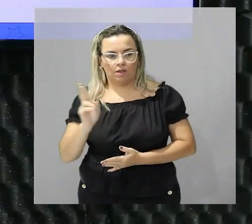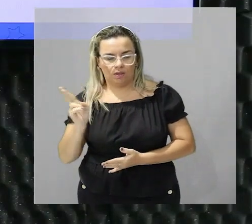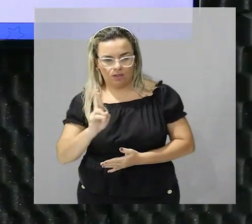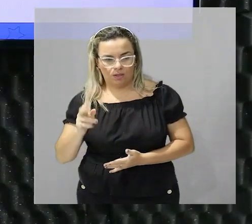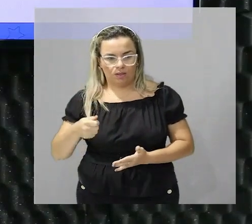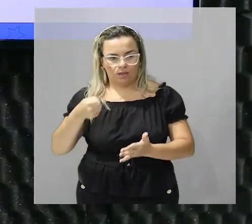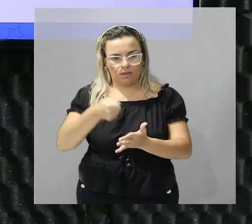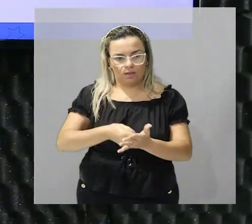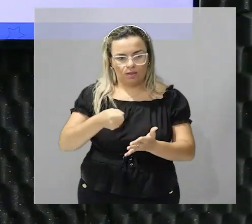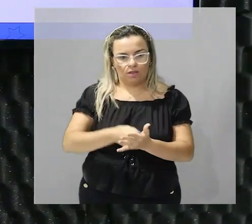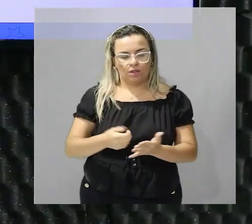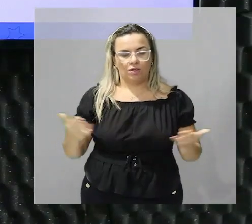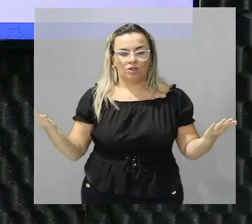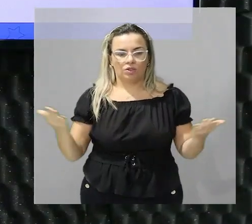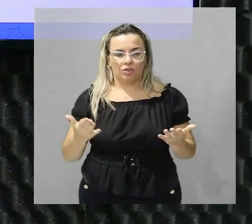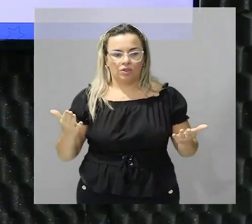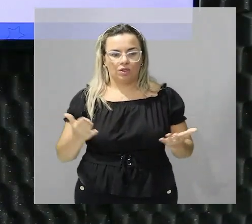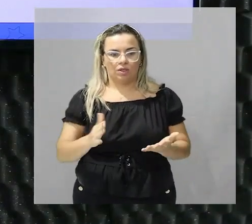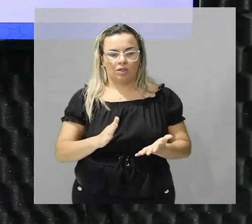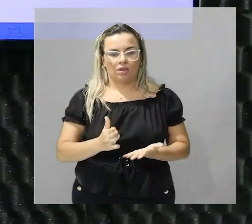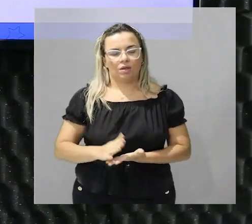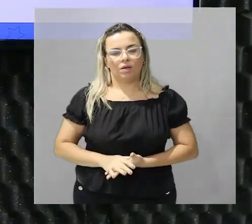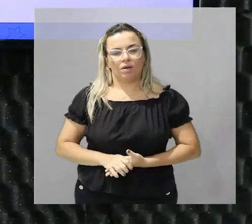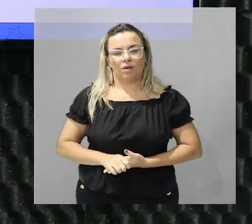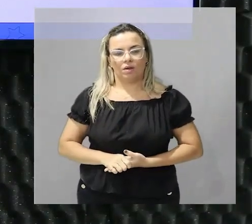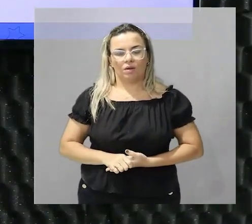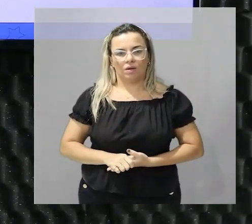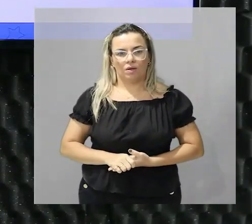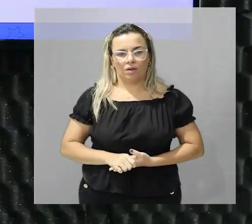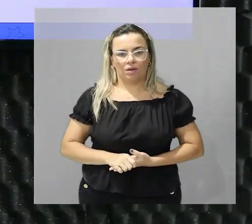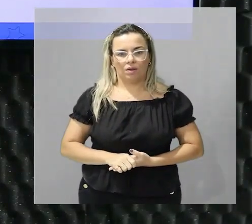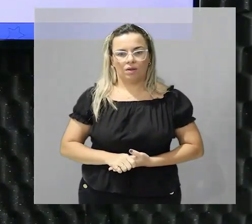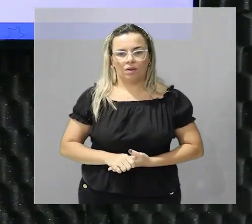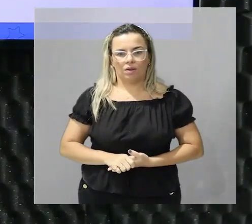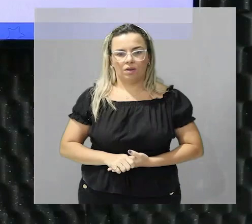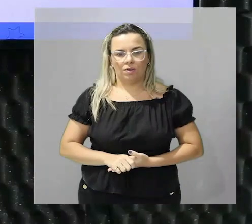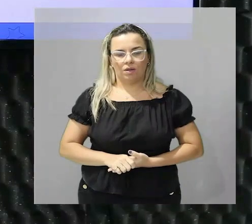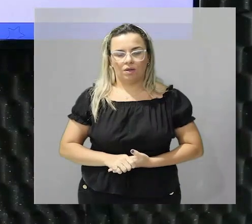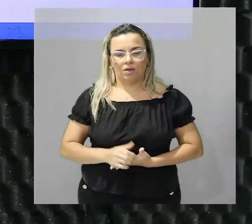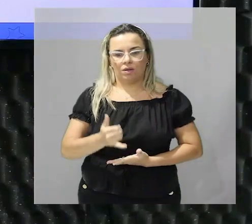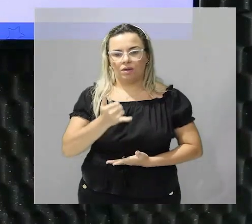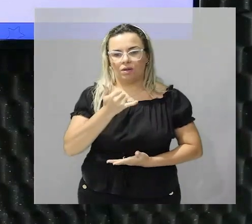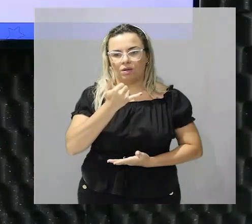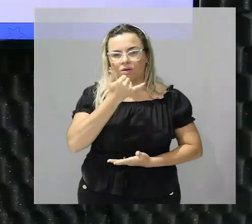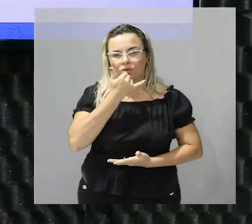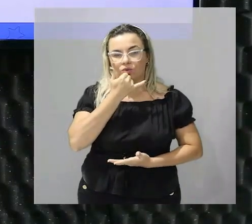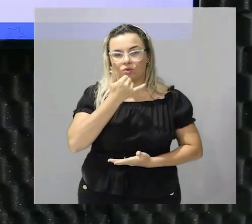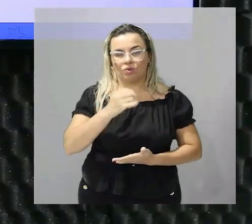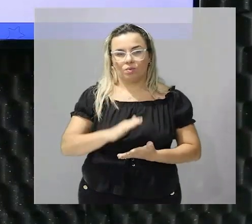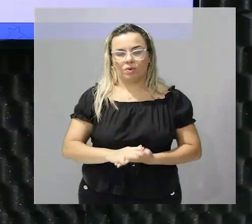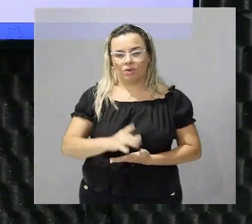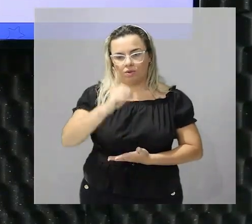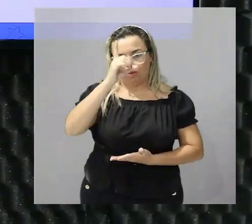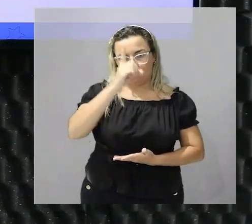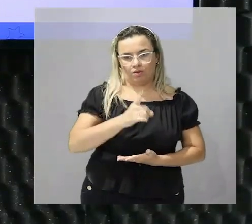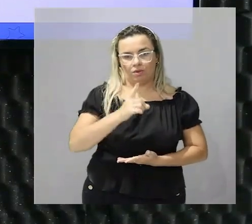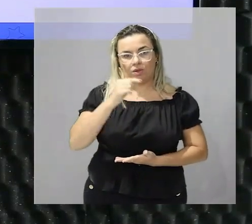Em compensação, no preto, né? Ela, ah, eu falei preto ainda há pouco, me desculpem, tá? Era amarelo, que é